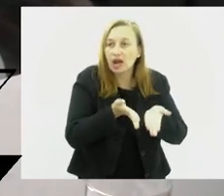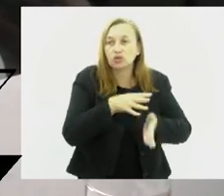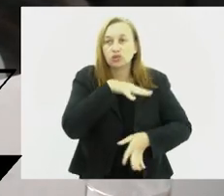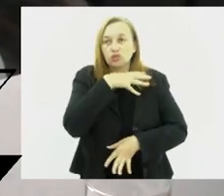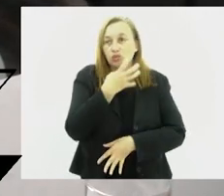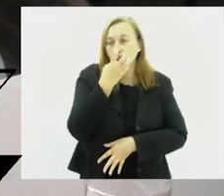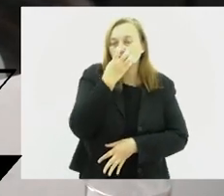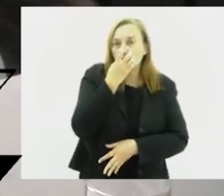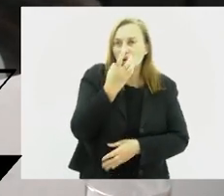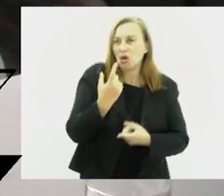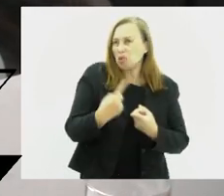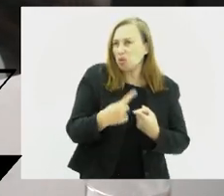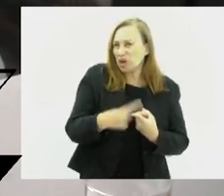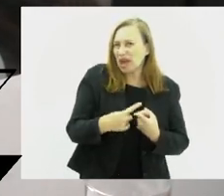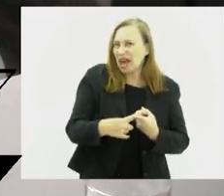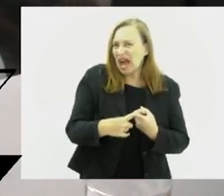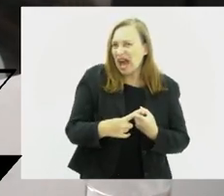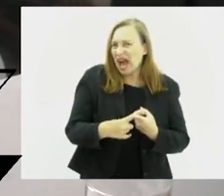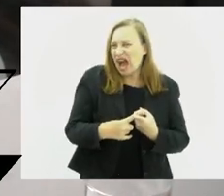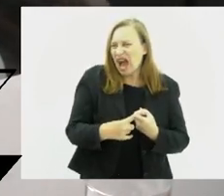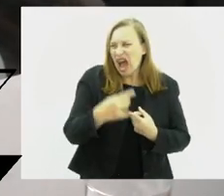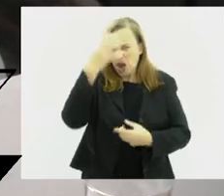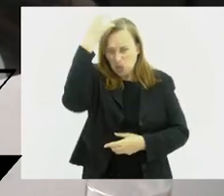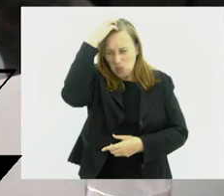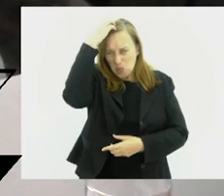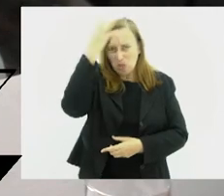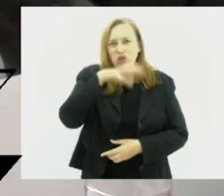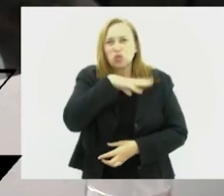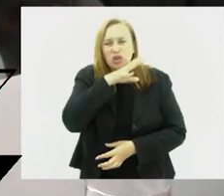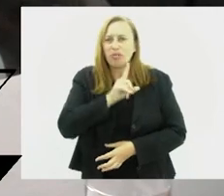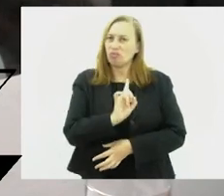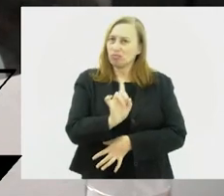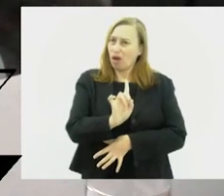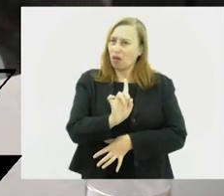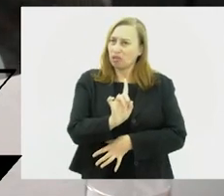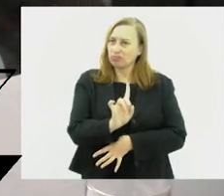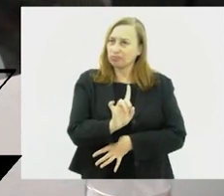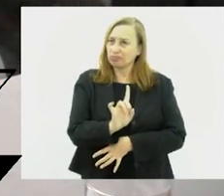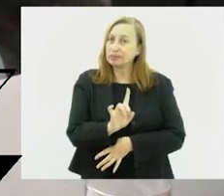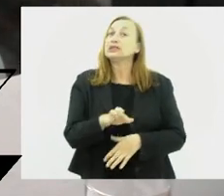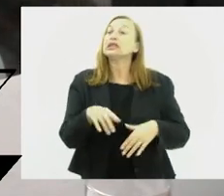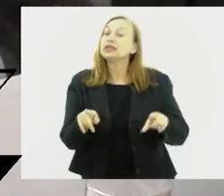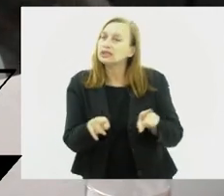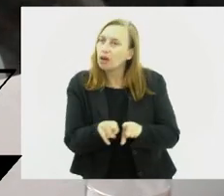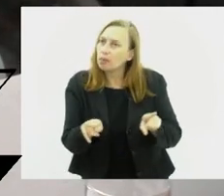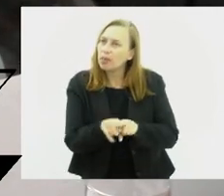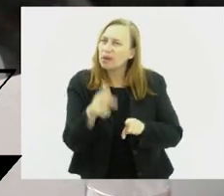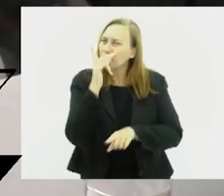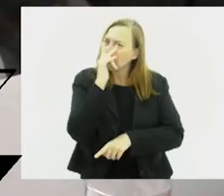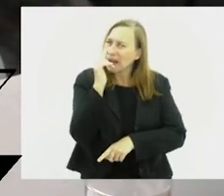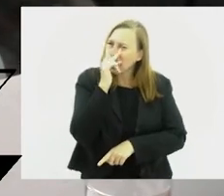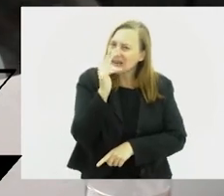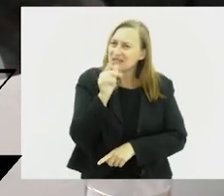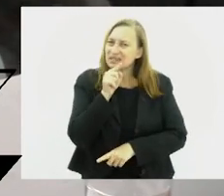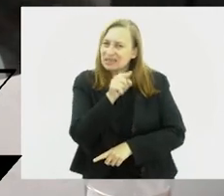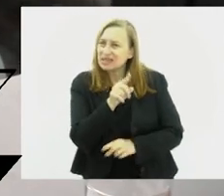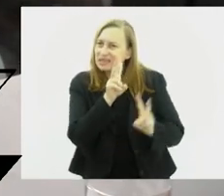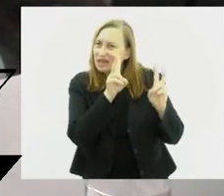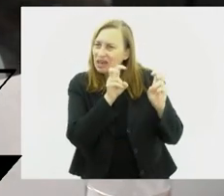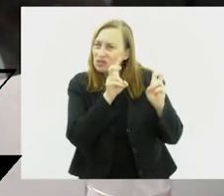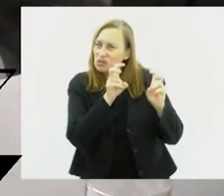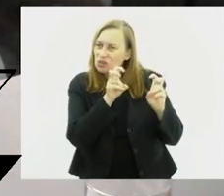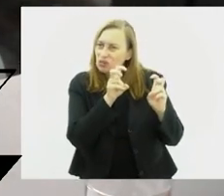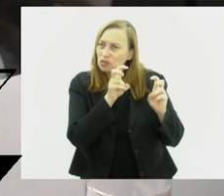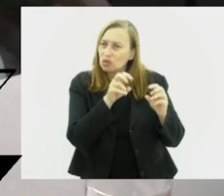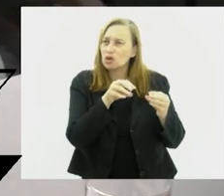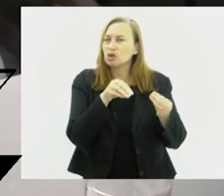é, obviamente, é do animal. Né? E também me parece que nesse caso, envolvendo a